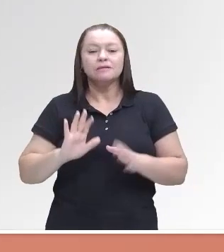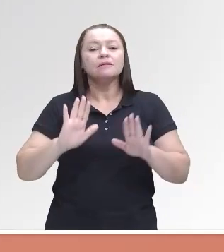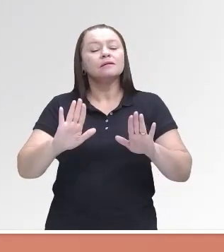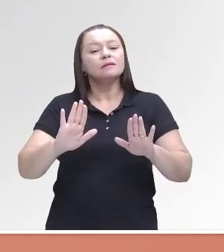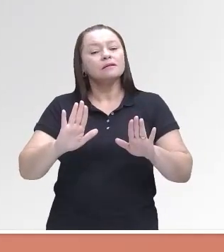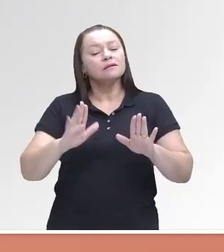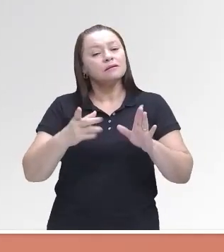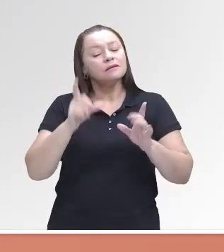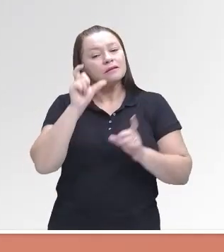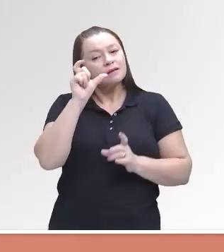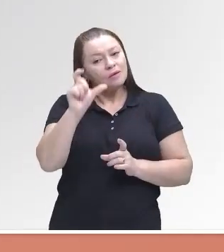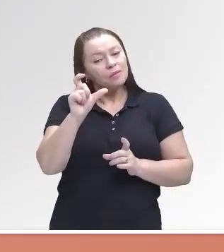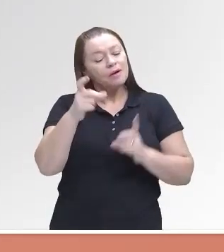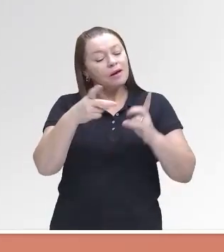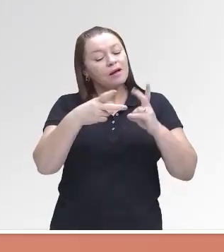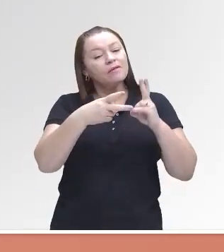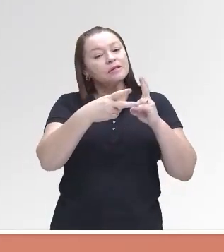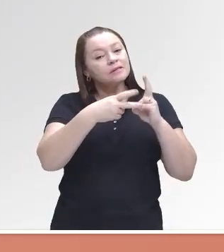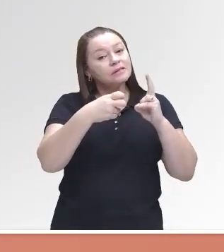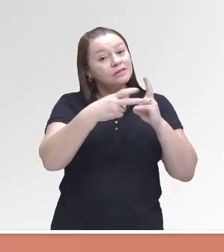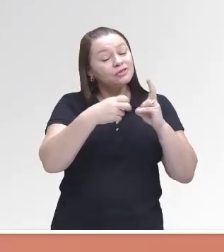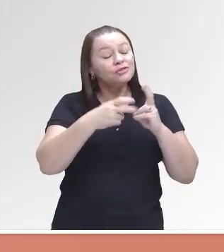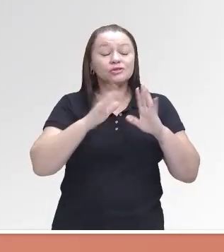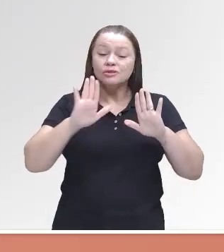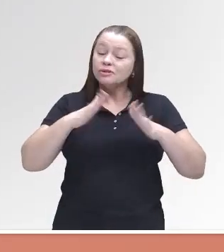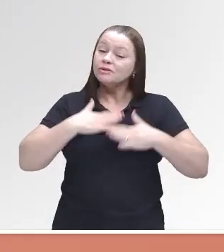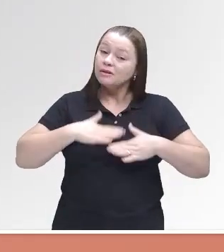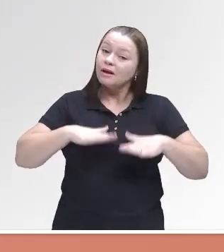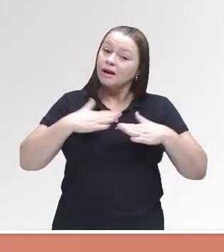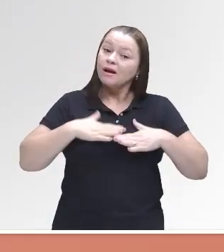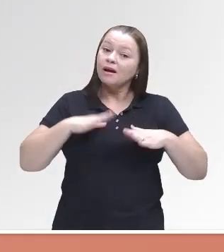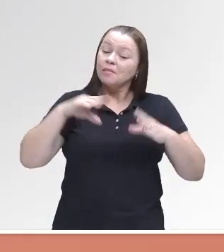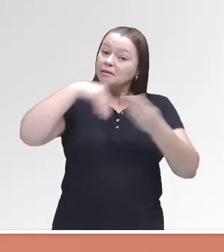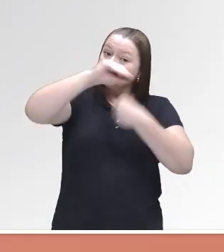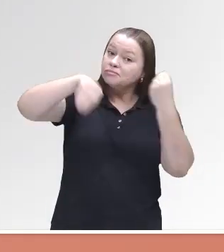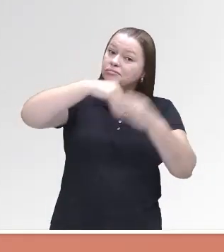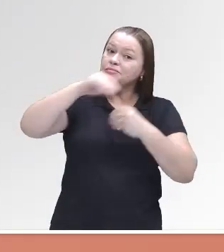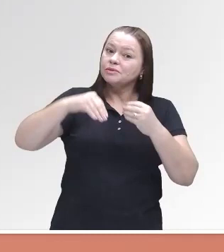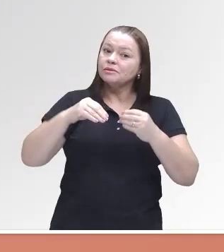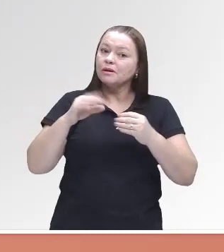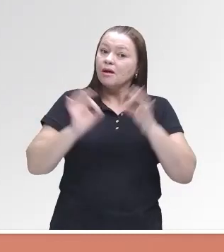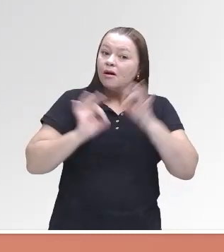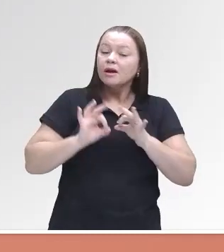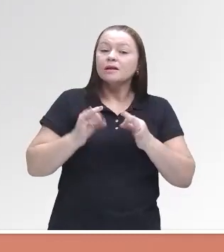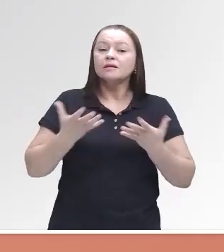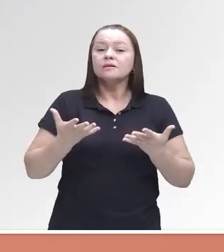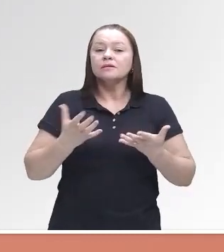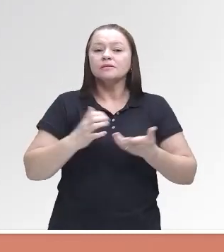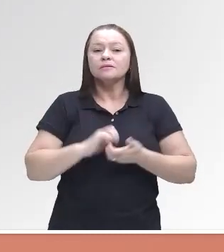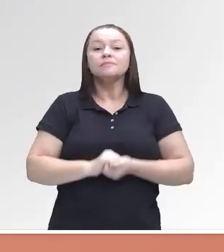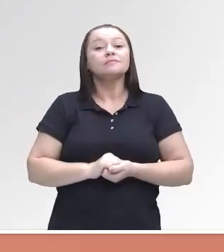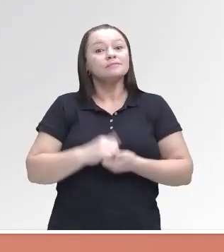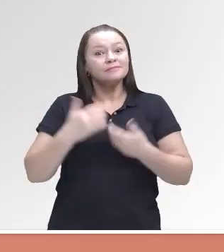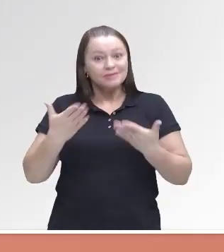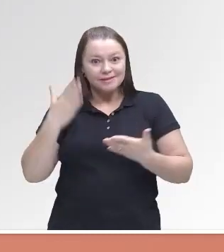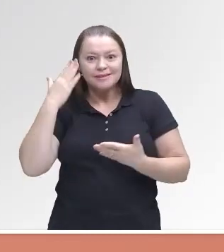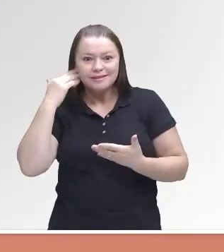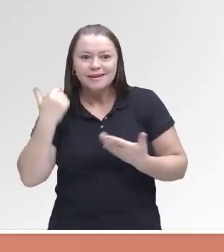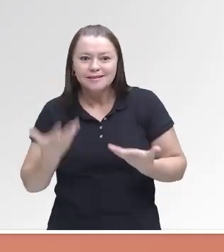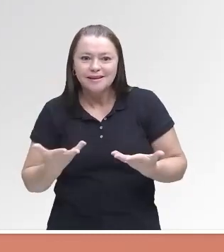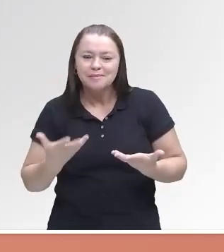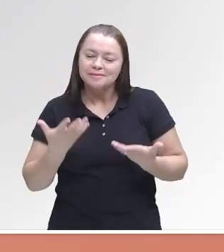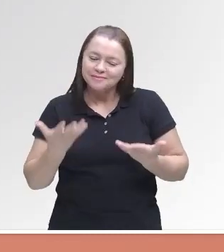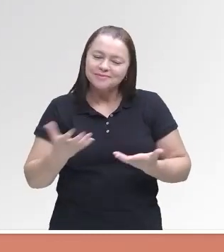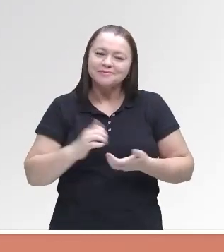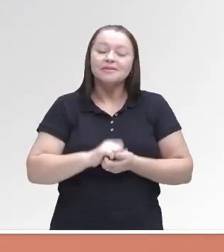palavras indígenas. Ai, ai, ai. Está embaralhada. Vamos lá, desembaralhem. Já sabem?